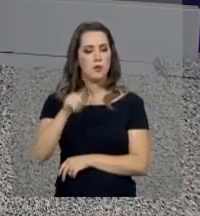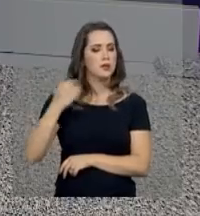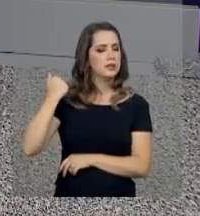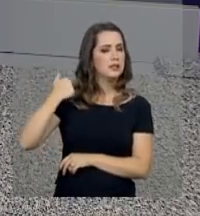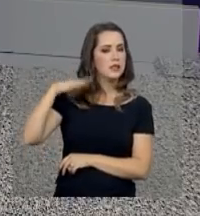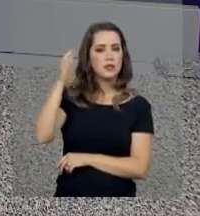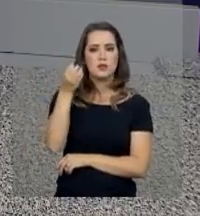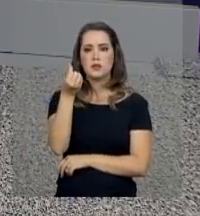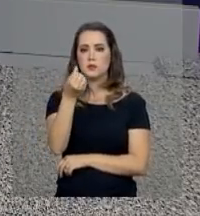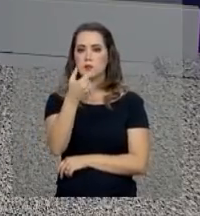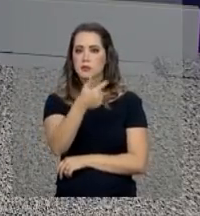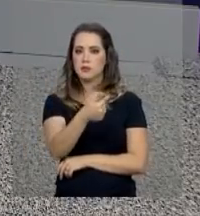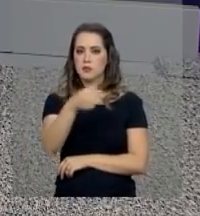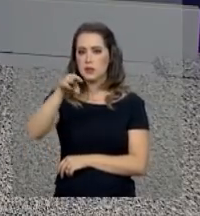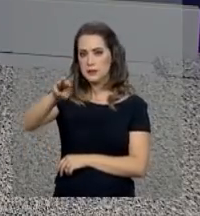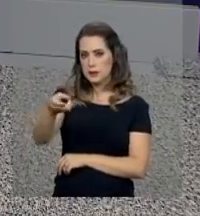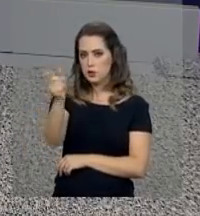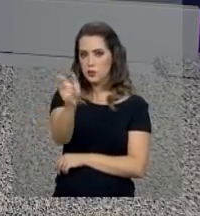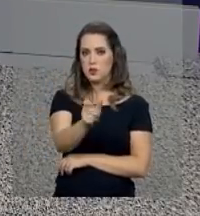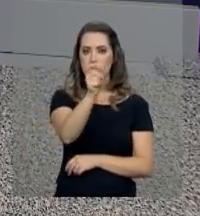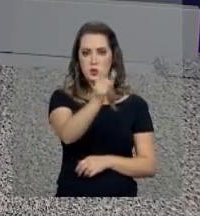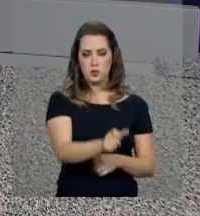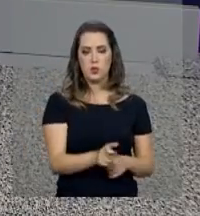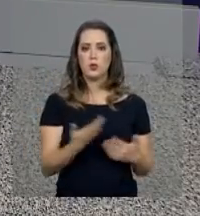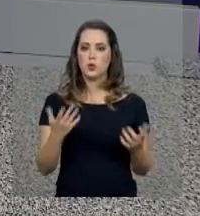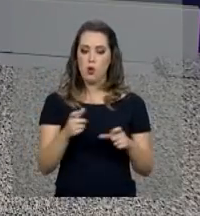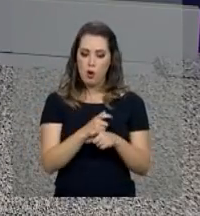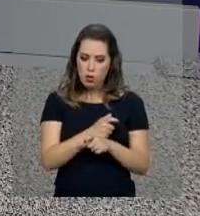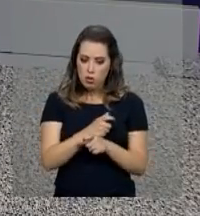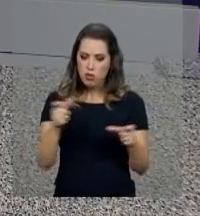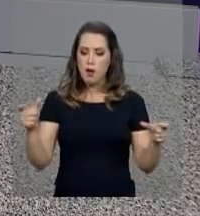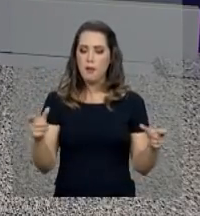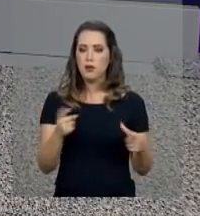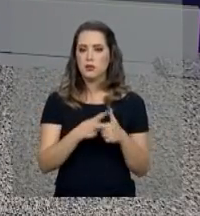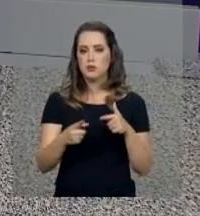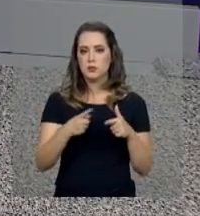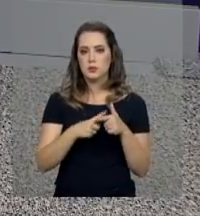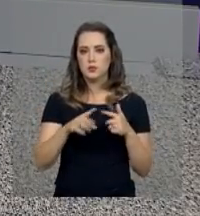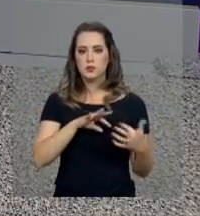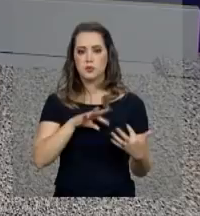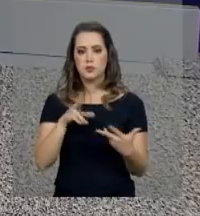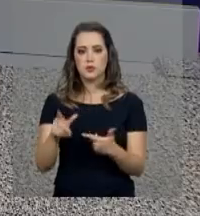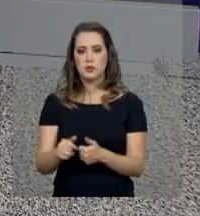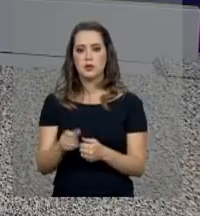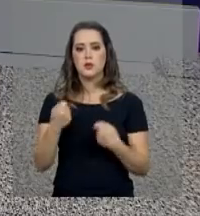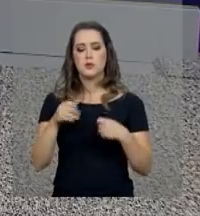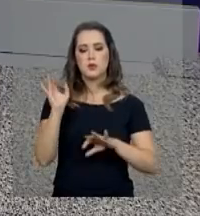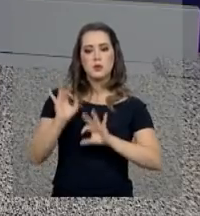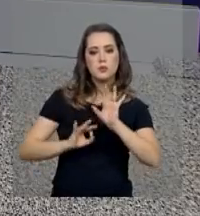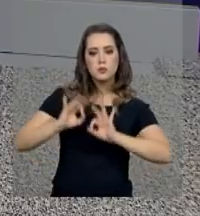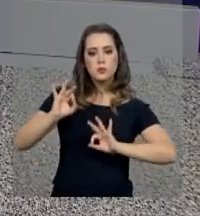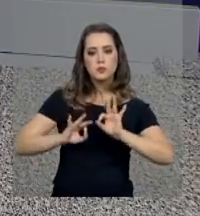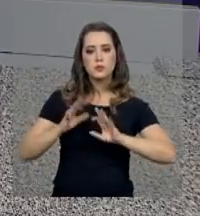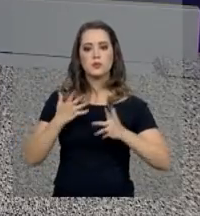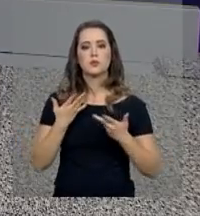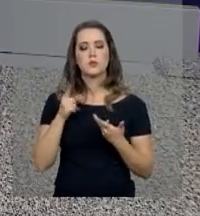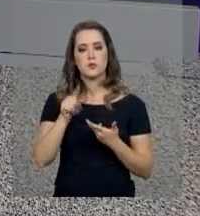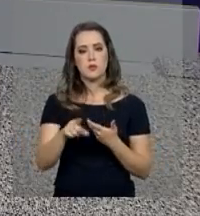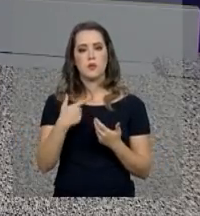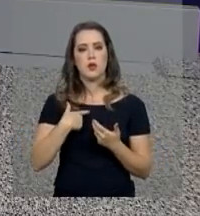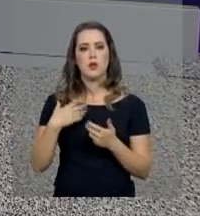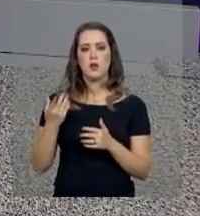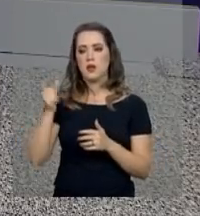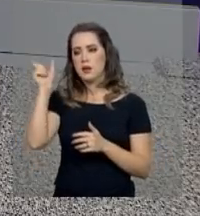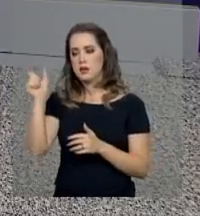de 67 milhões de habitantes. Então, olha o tamanho do problema que o mundo tem de lidar, que é essa questão da migração,